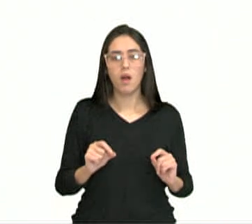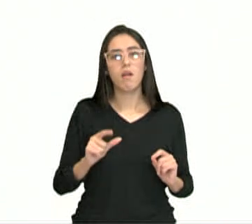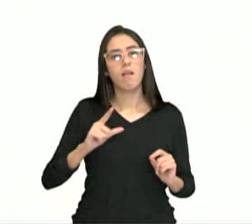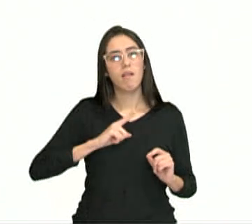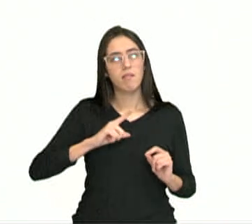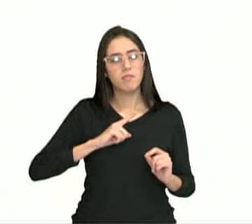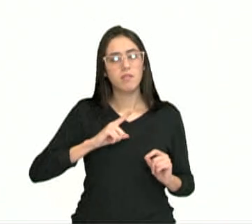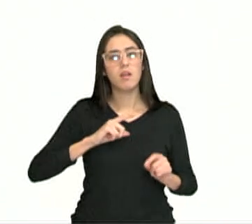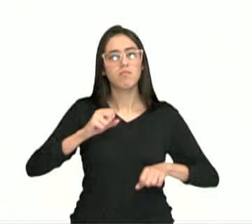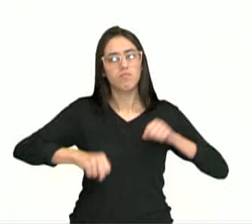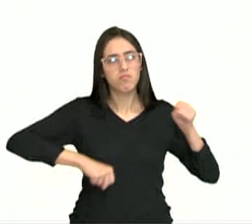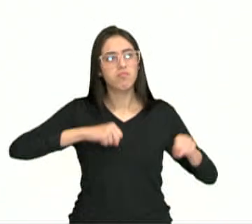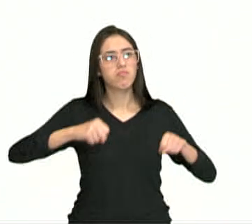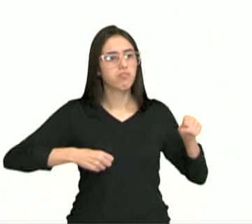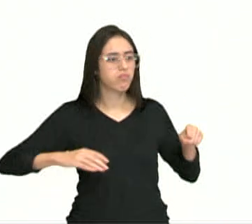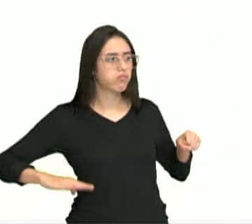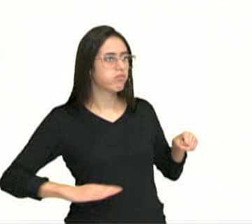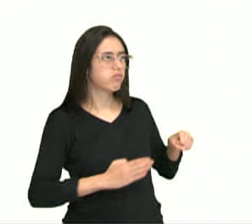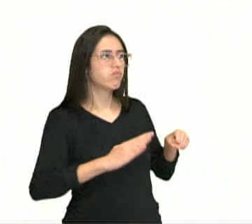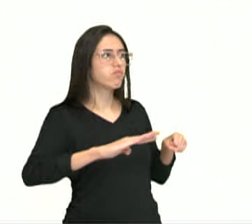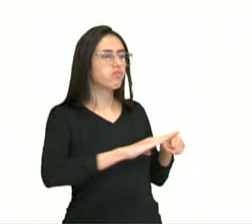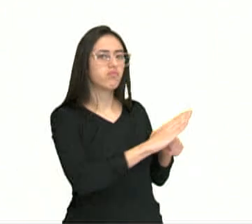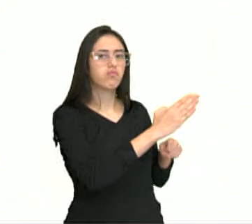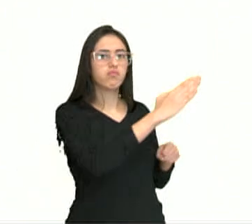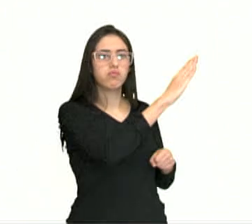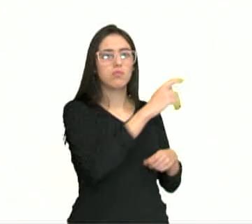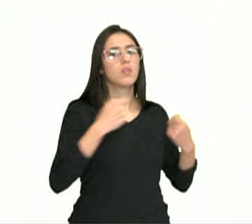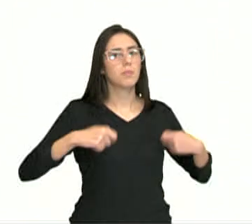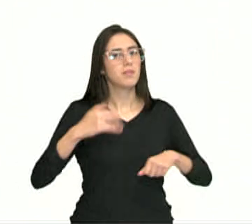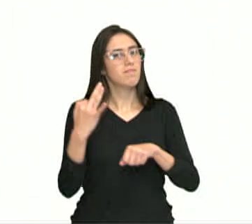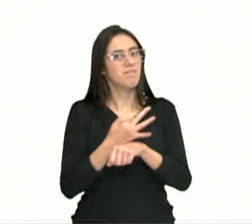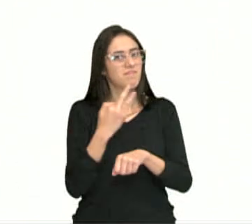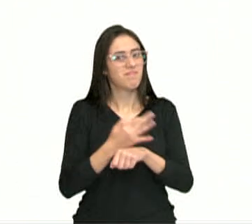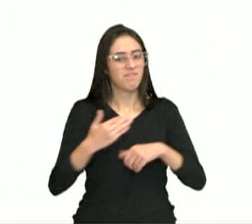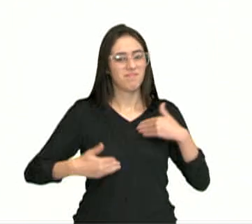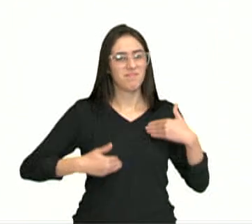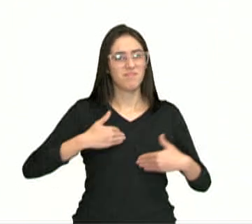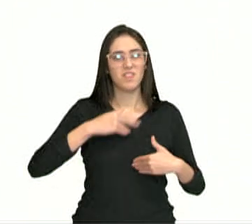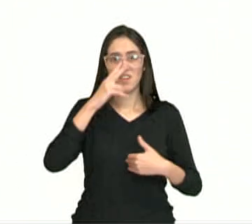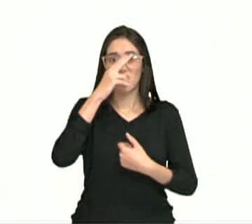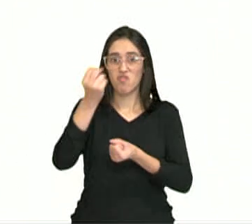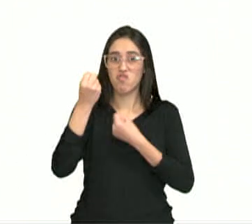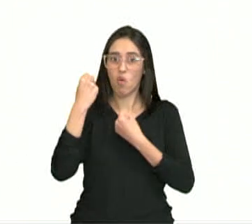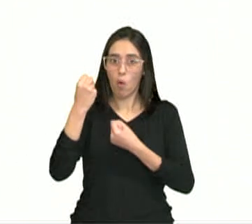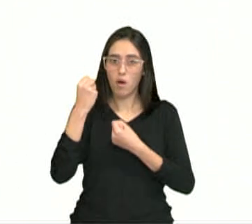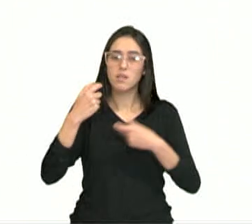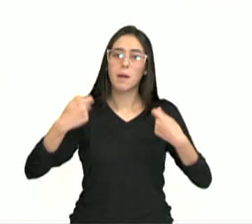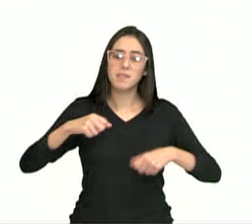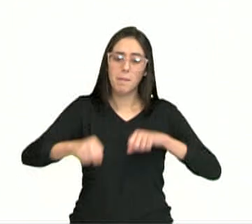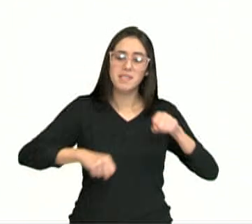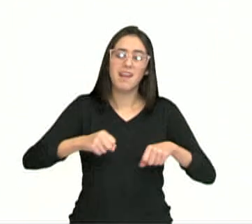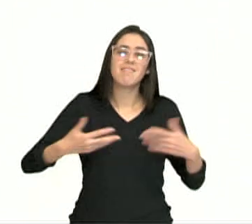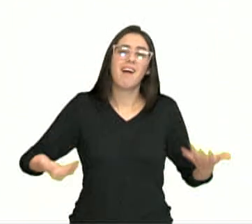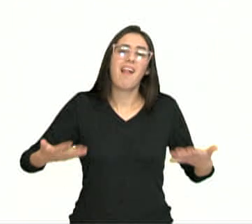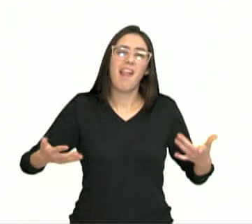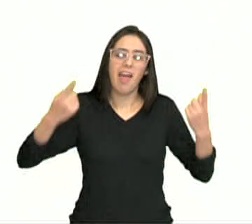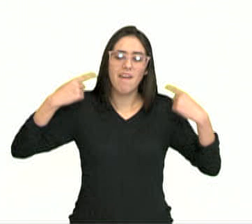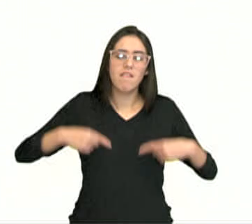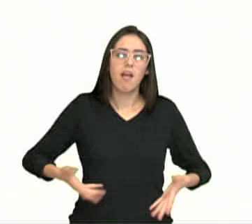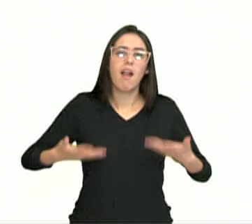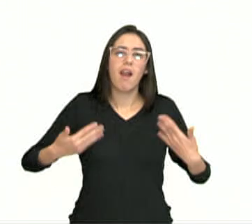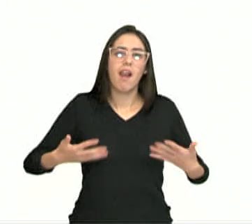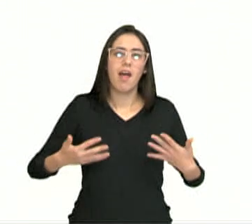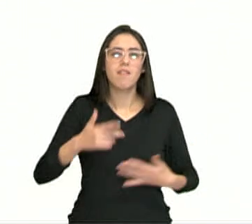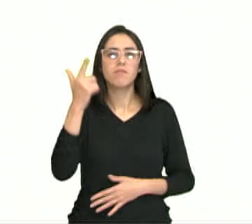em subidas. O competidor deve ter bastante resistência física e um equipamento muito leve. O vencedor é quem chegar